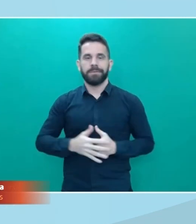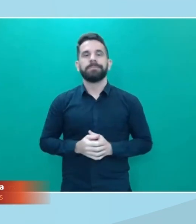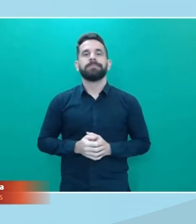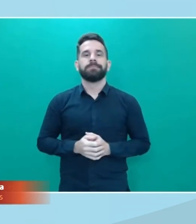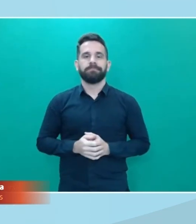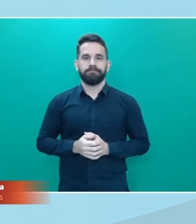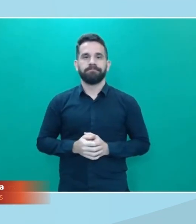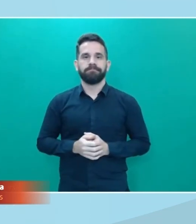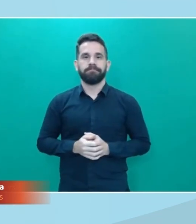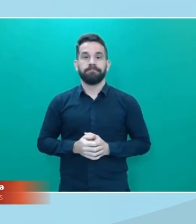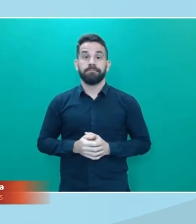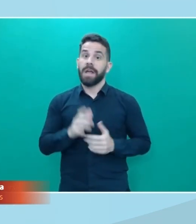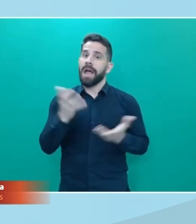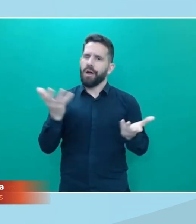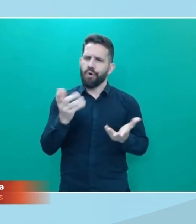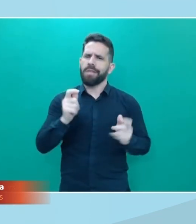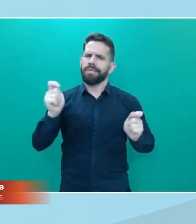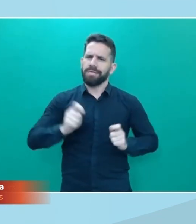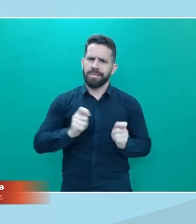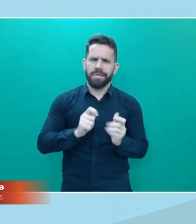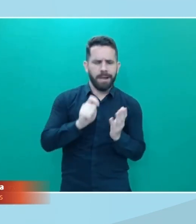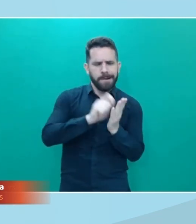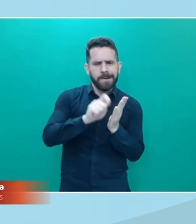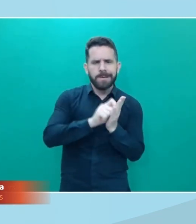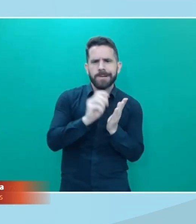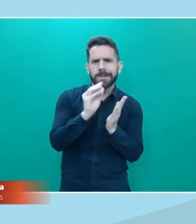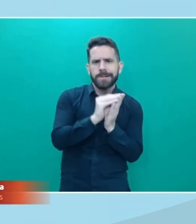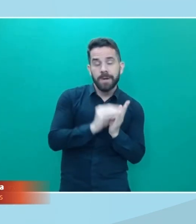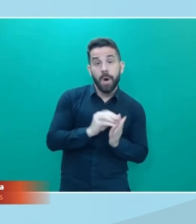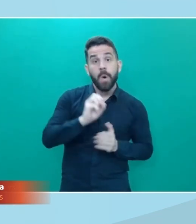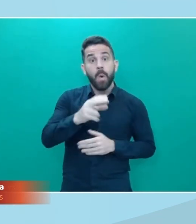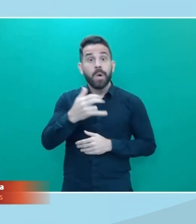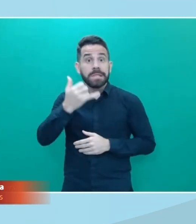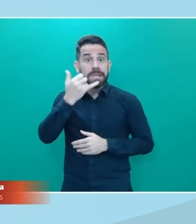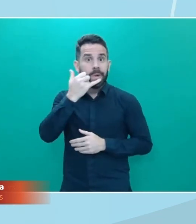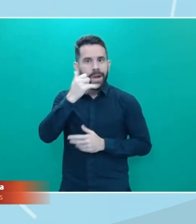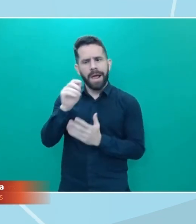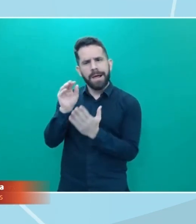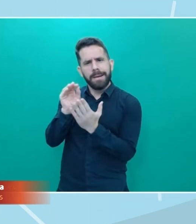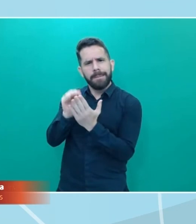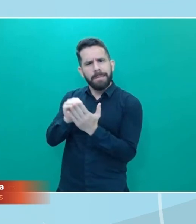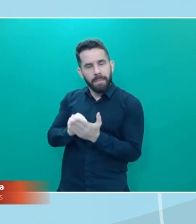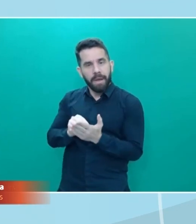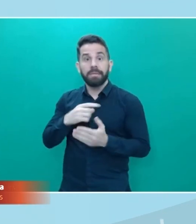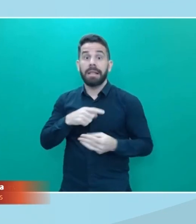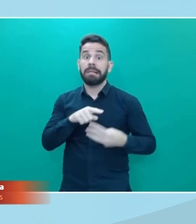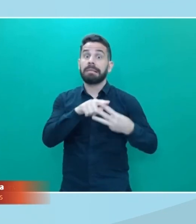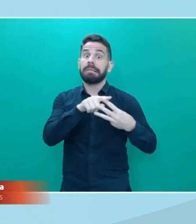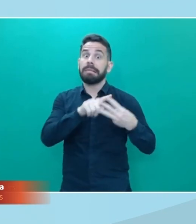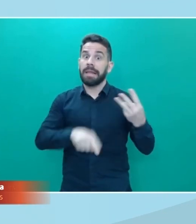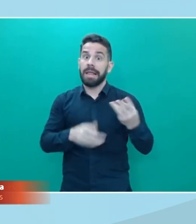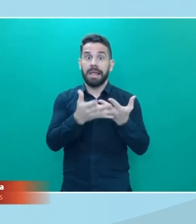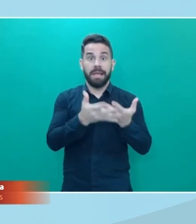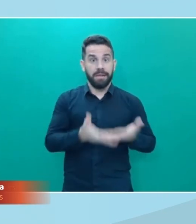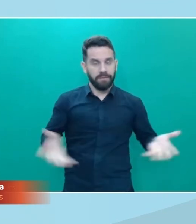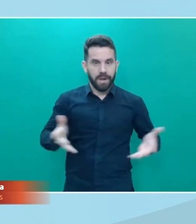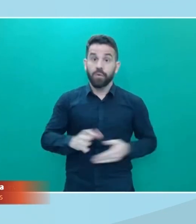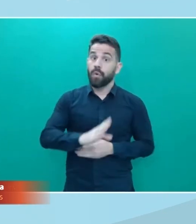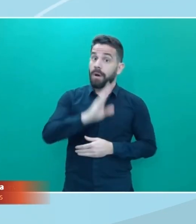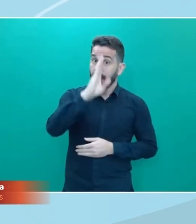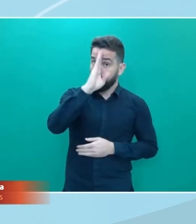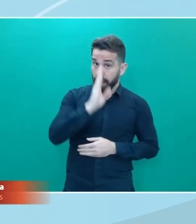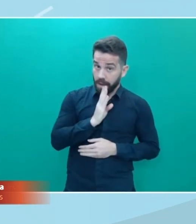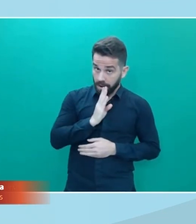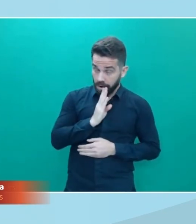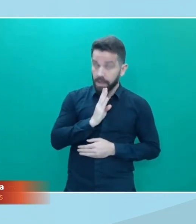seu bloquinho e caneta ou seu celular para anotar que eu tenho 3 dicas de eventos gratuitos e muito bacanas para